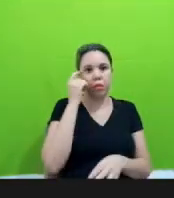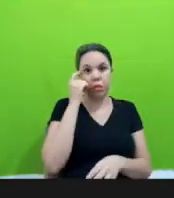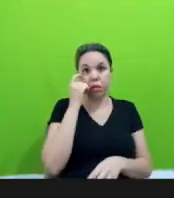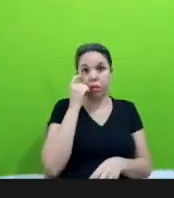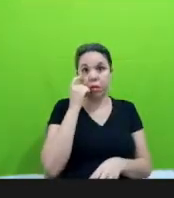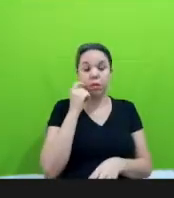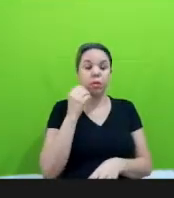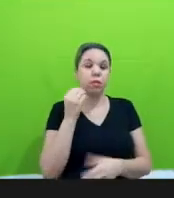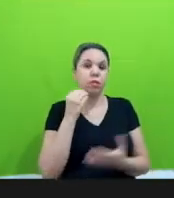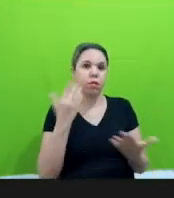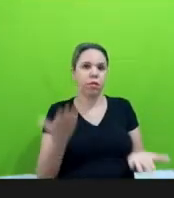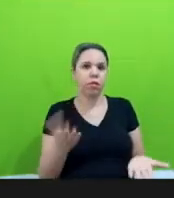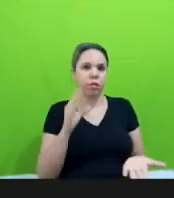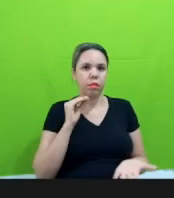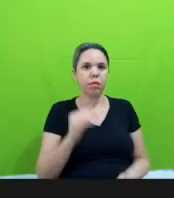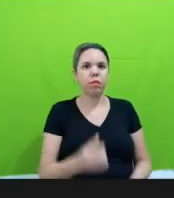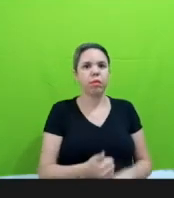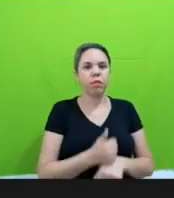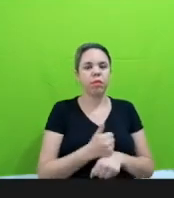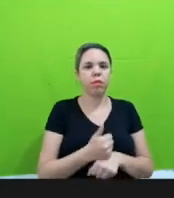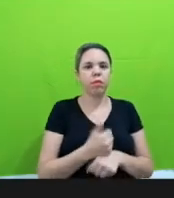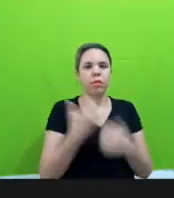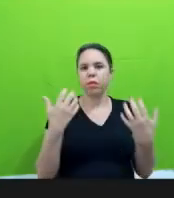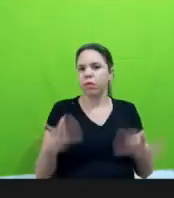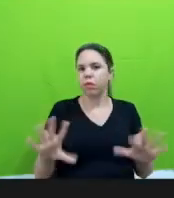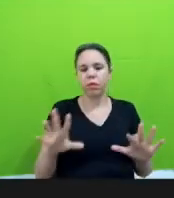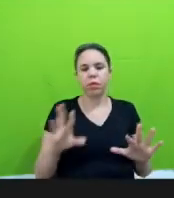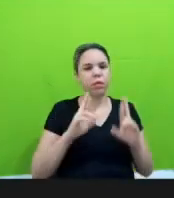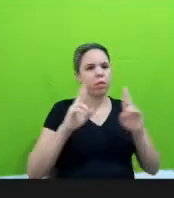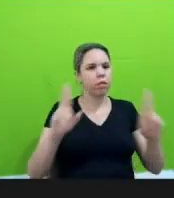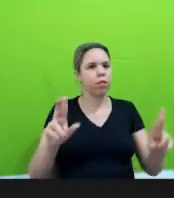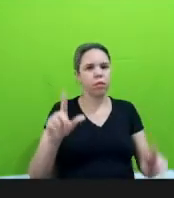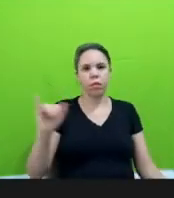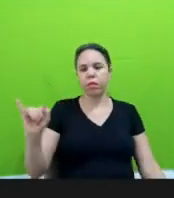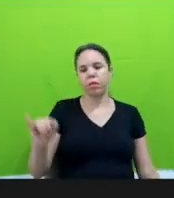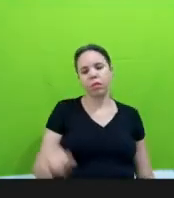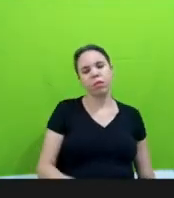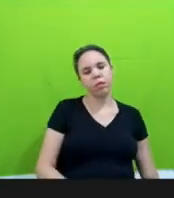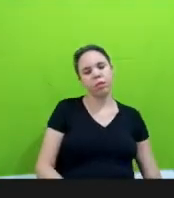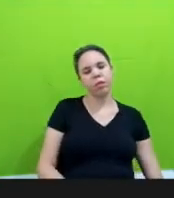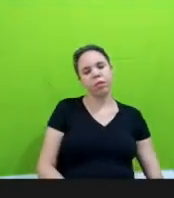o servidor, parte dos servidores que não querem respeitar a lei e a transparência pública.